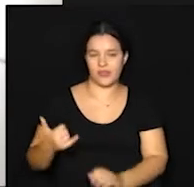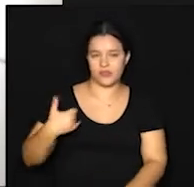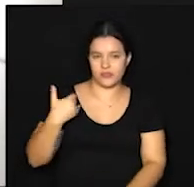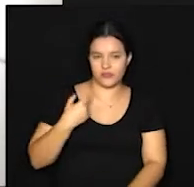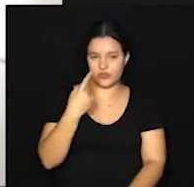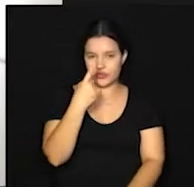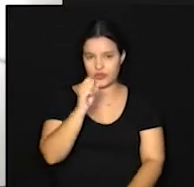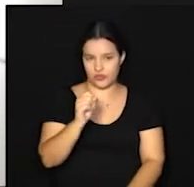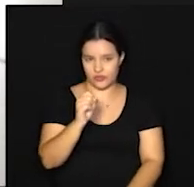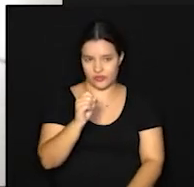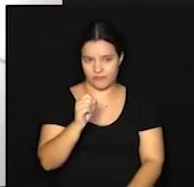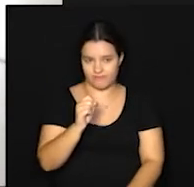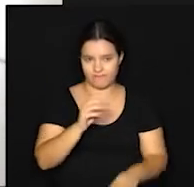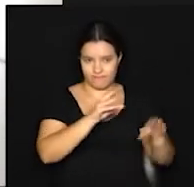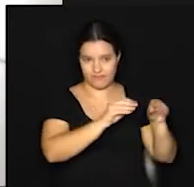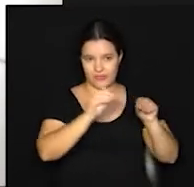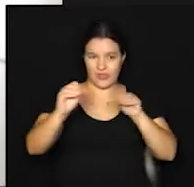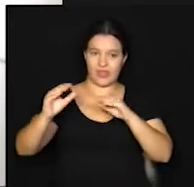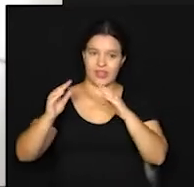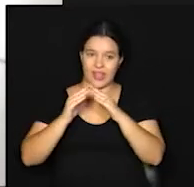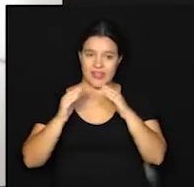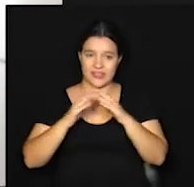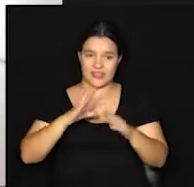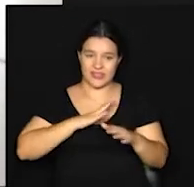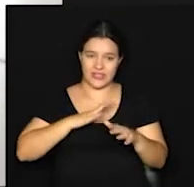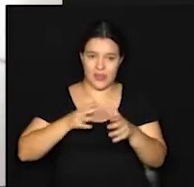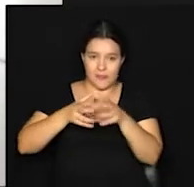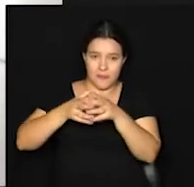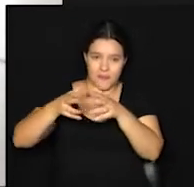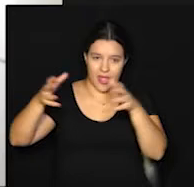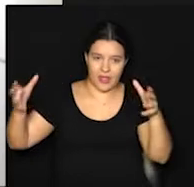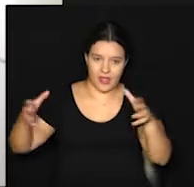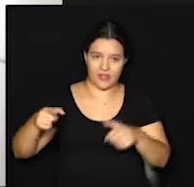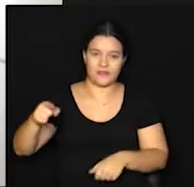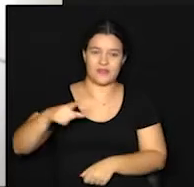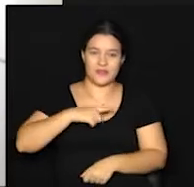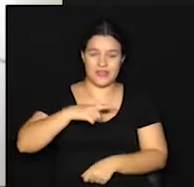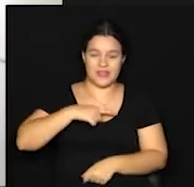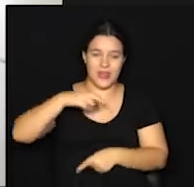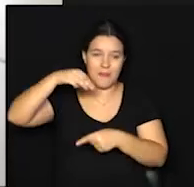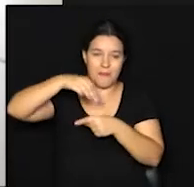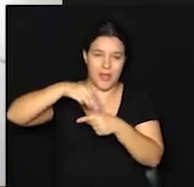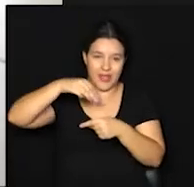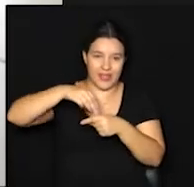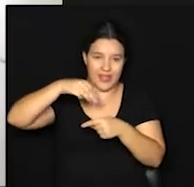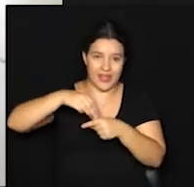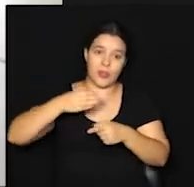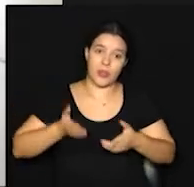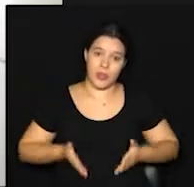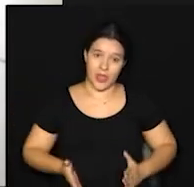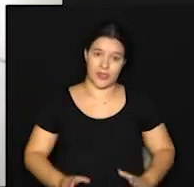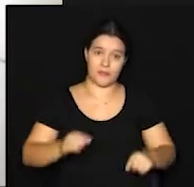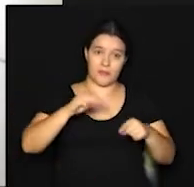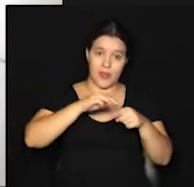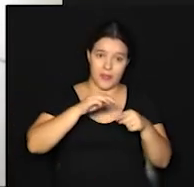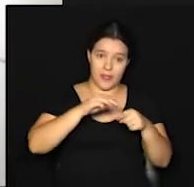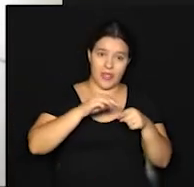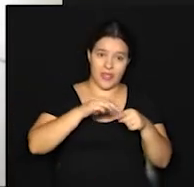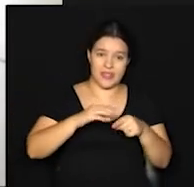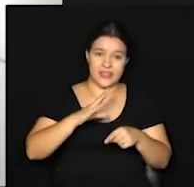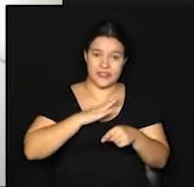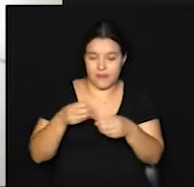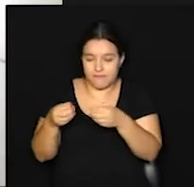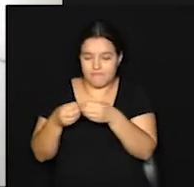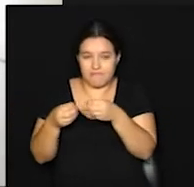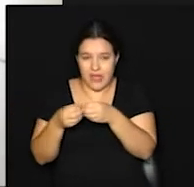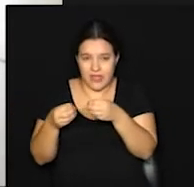saí de casa para ir morar numa cidade maior, né? Que era Maringá, a cidade mais próxima. Eu nasci em Maringá, mas eu morava numa cidade